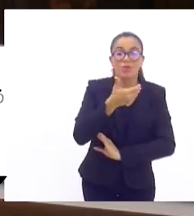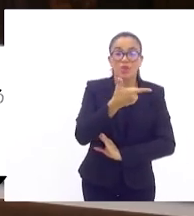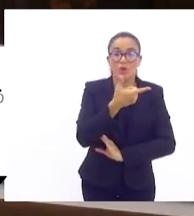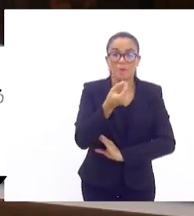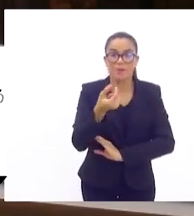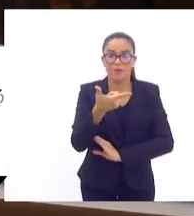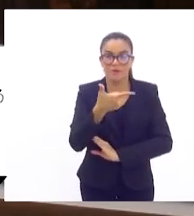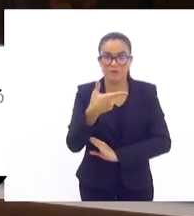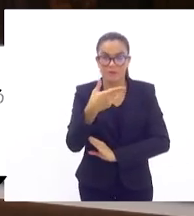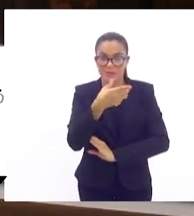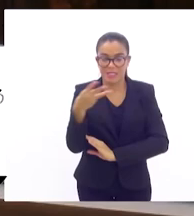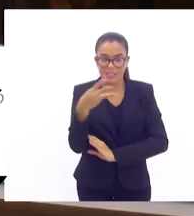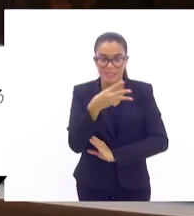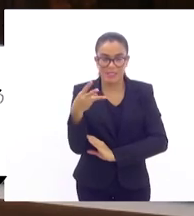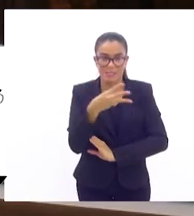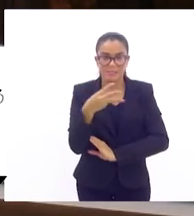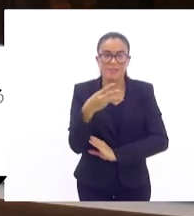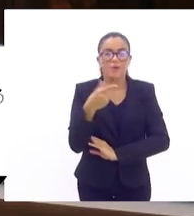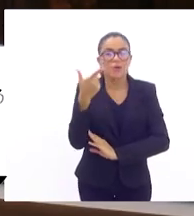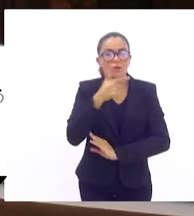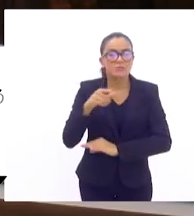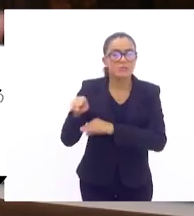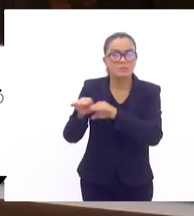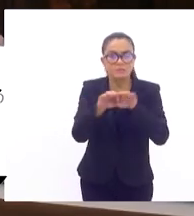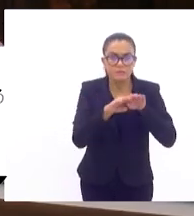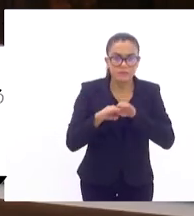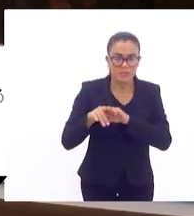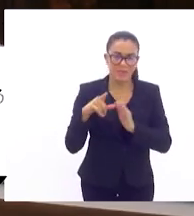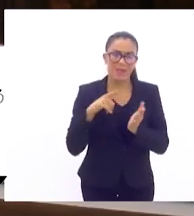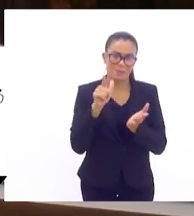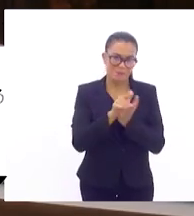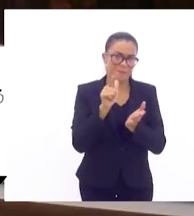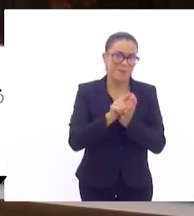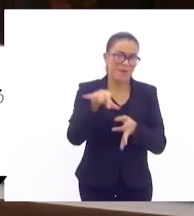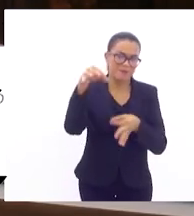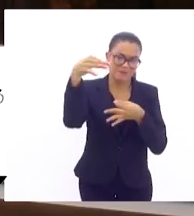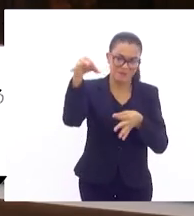conseguir verdadeiramente essa universalização, que já está no papel há muito tempo